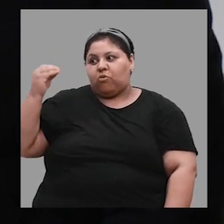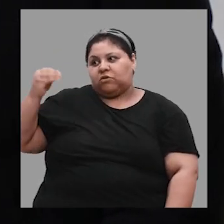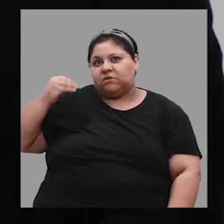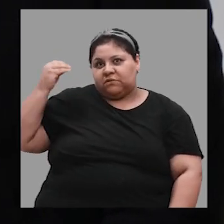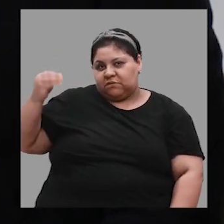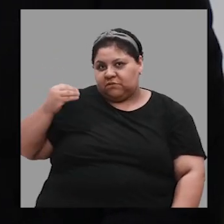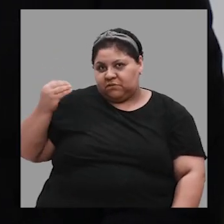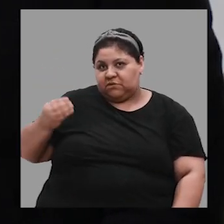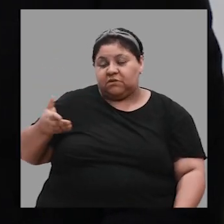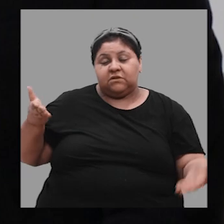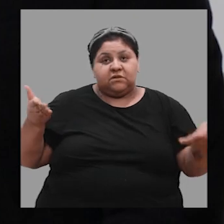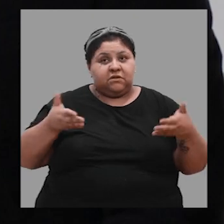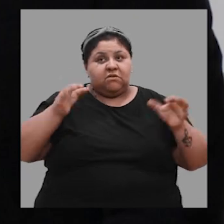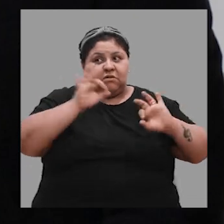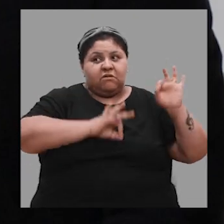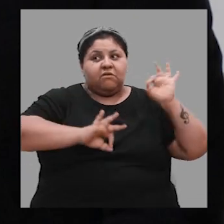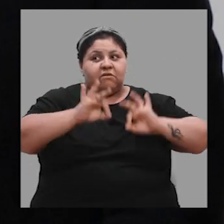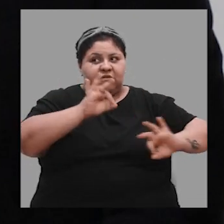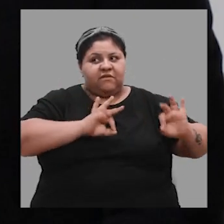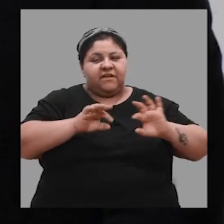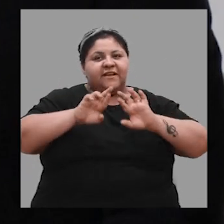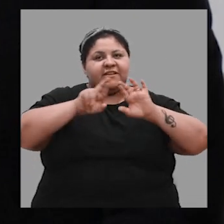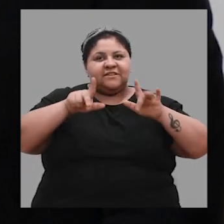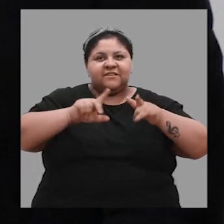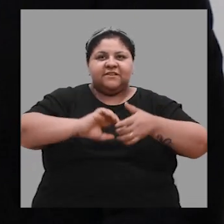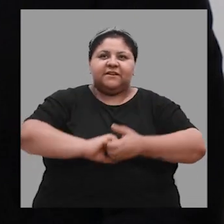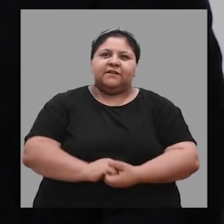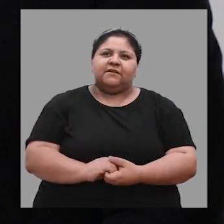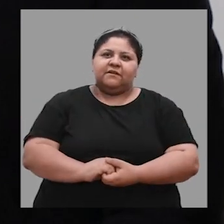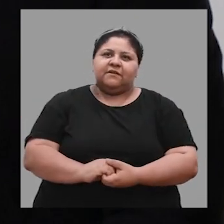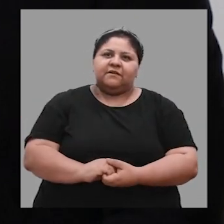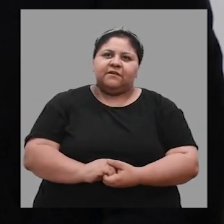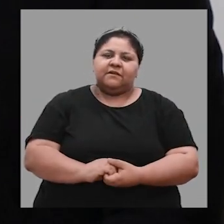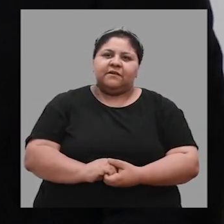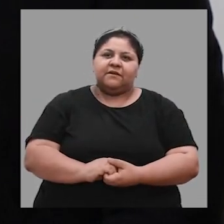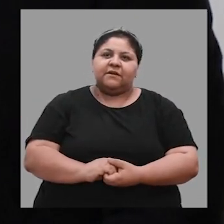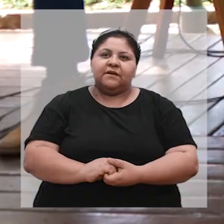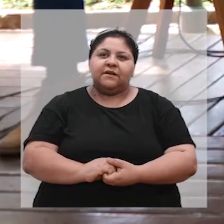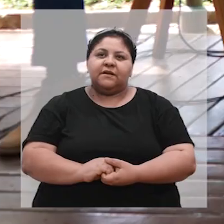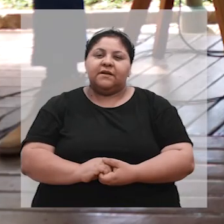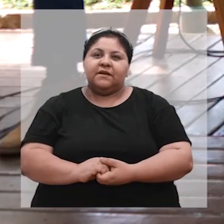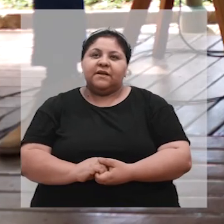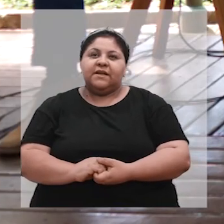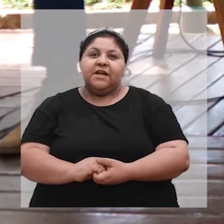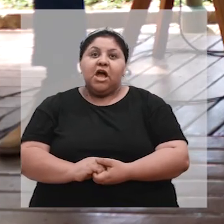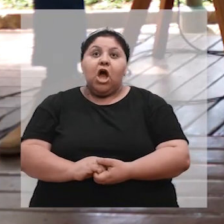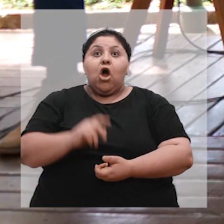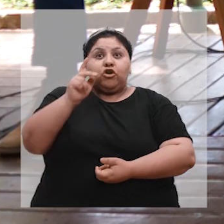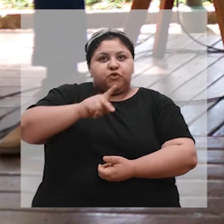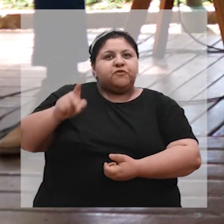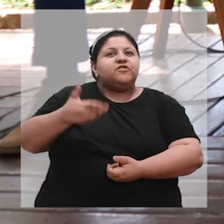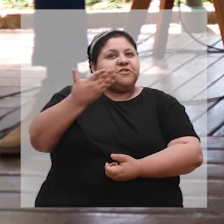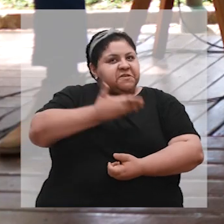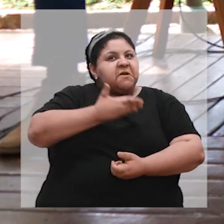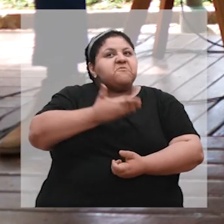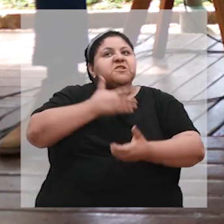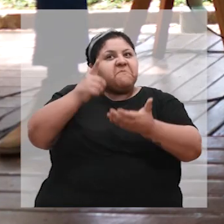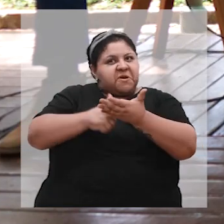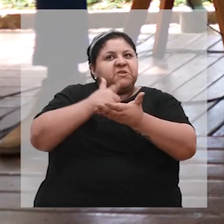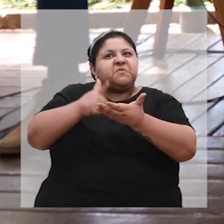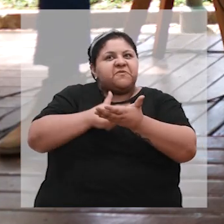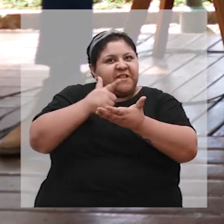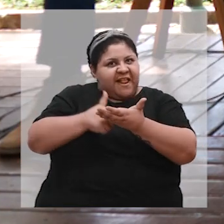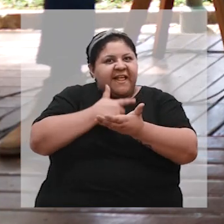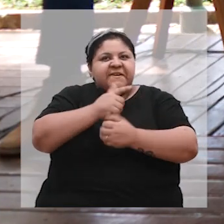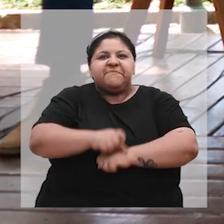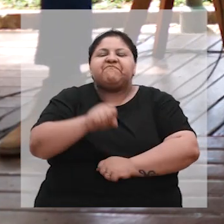era outra experiência, e agora organizando é bem diferente, né? Os professores são muito amigos dos